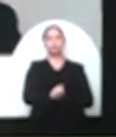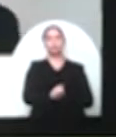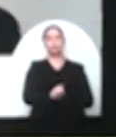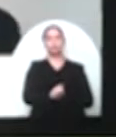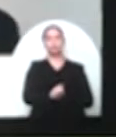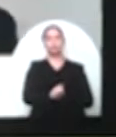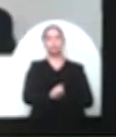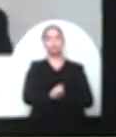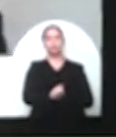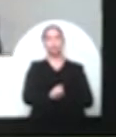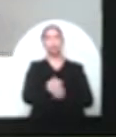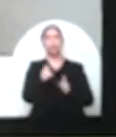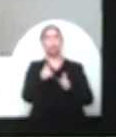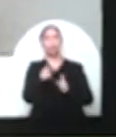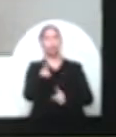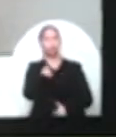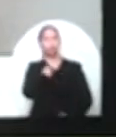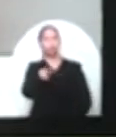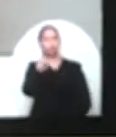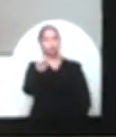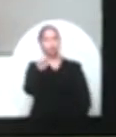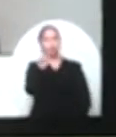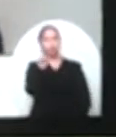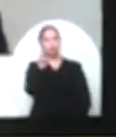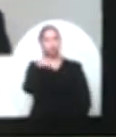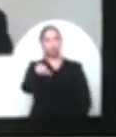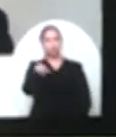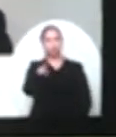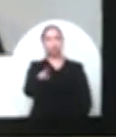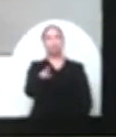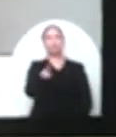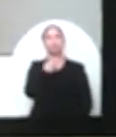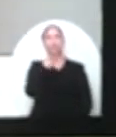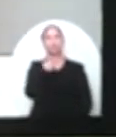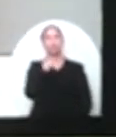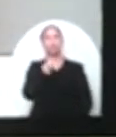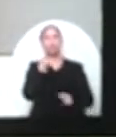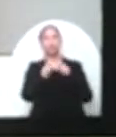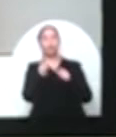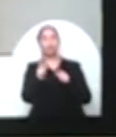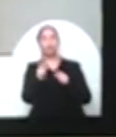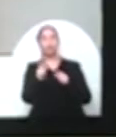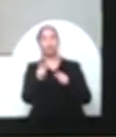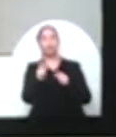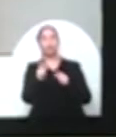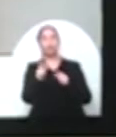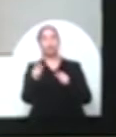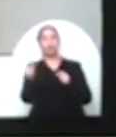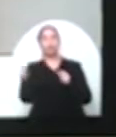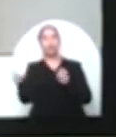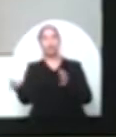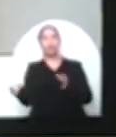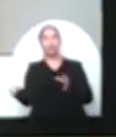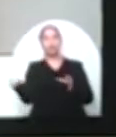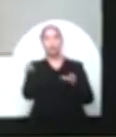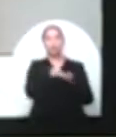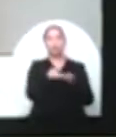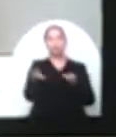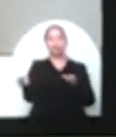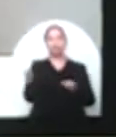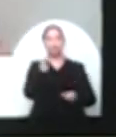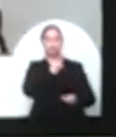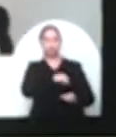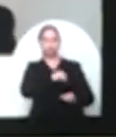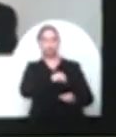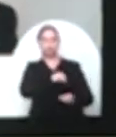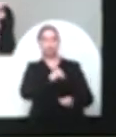Durante essa semana, o suplente de vereador Marcos Meller foi empossado. Atualmente, ele é o vereador mais jovem da Câmara